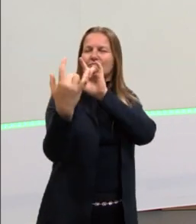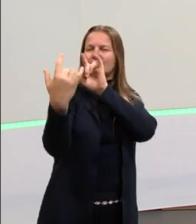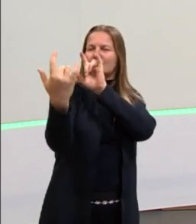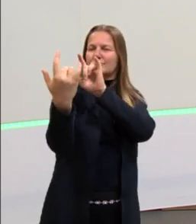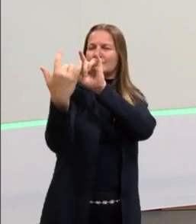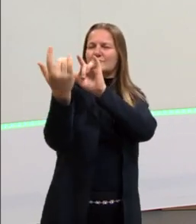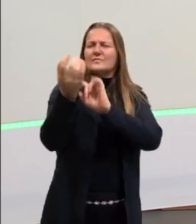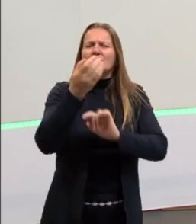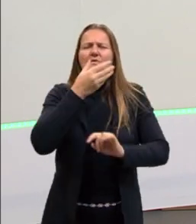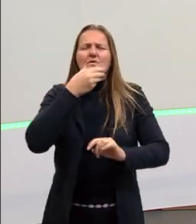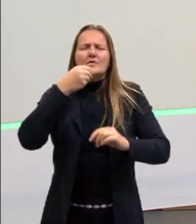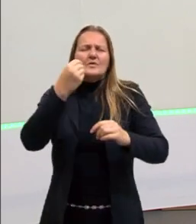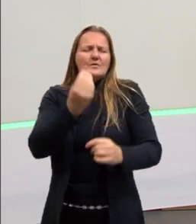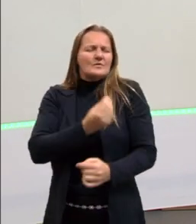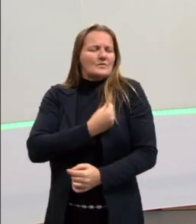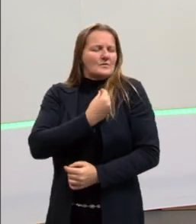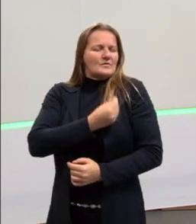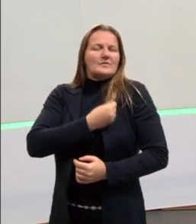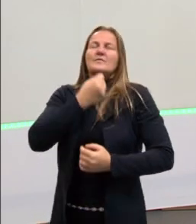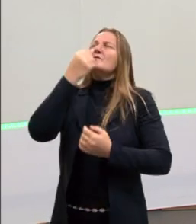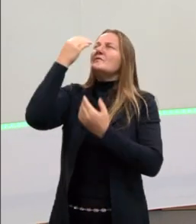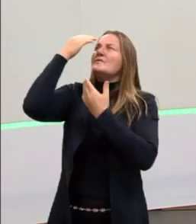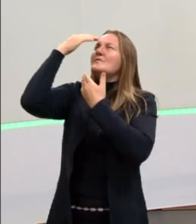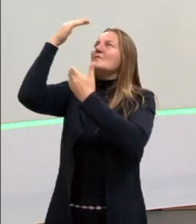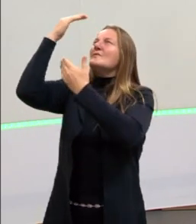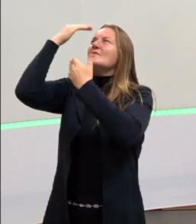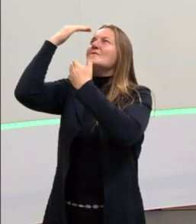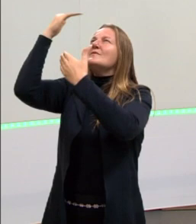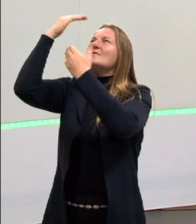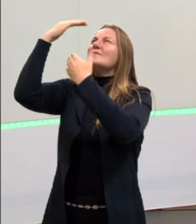amor Gracias a Love